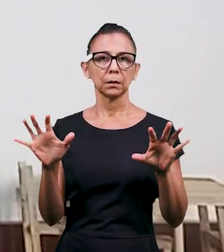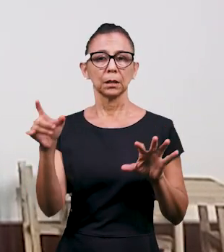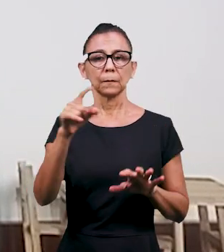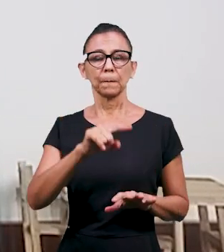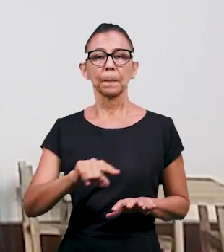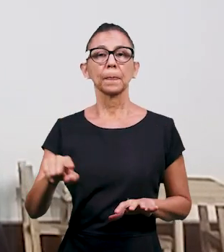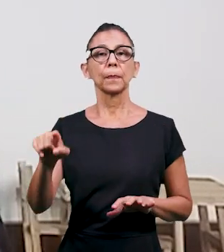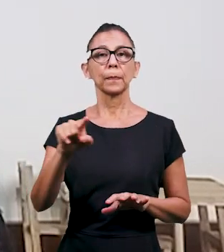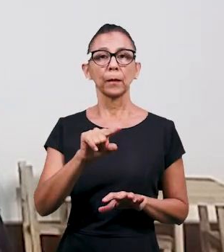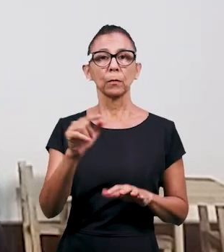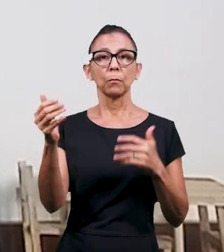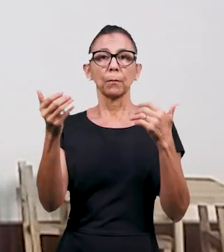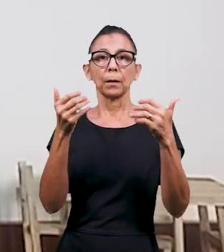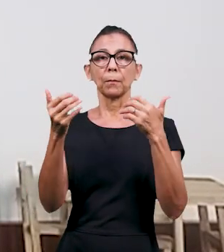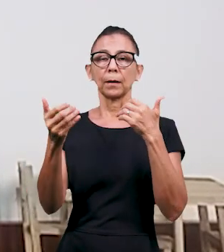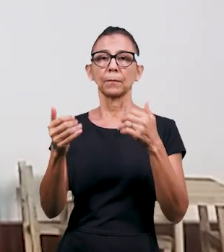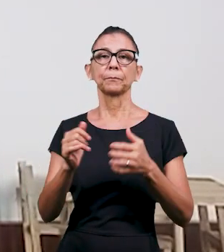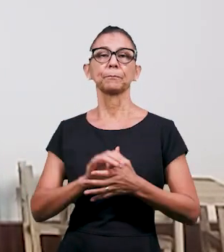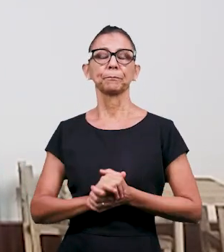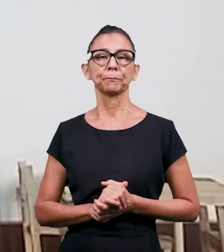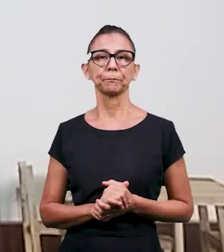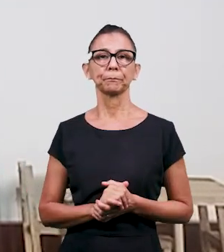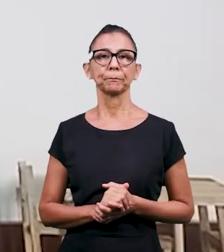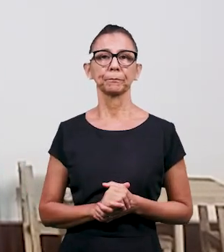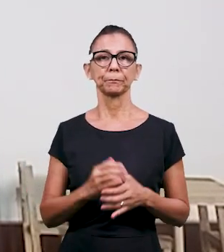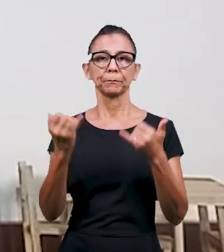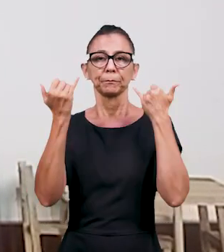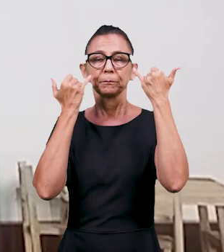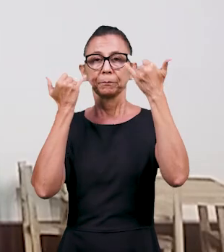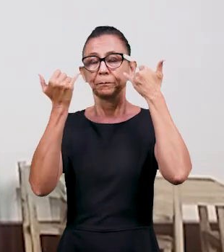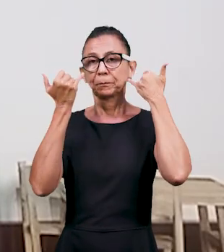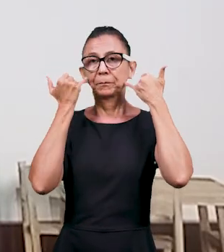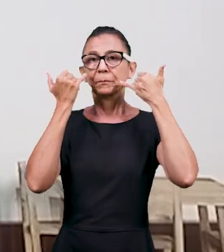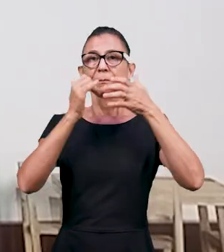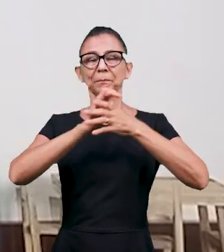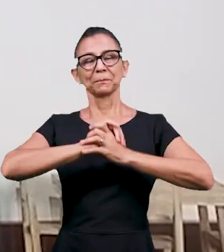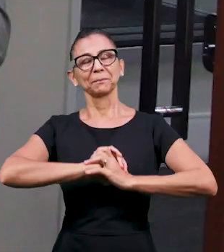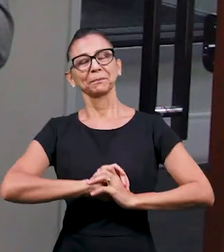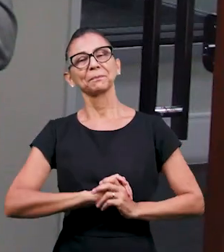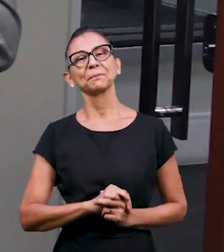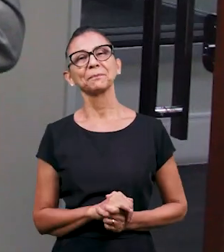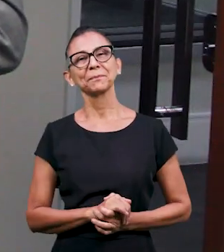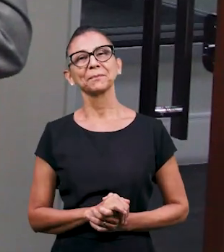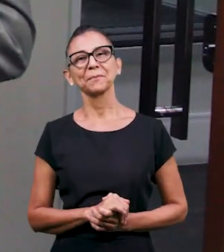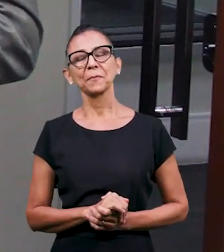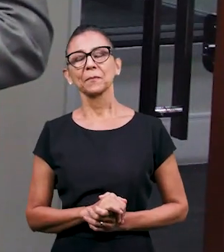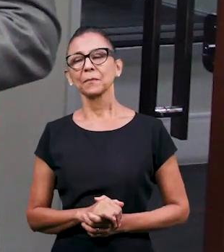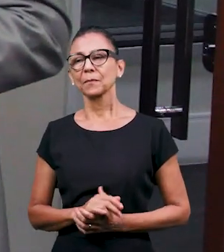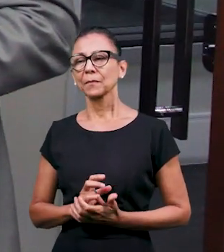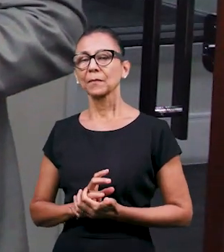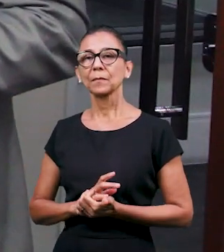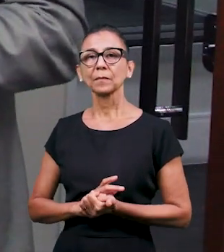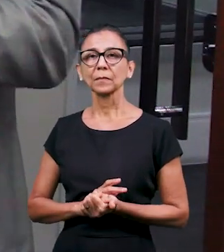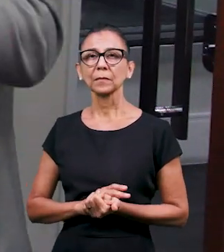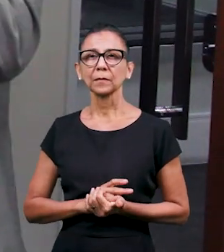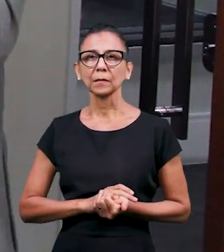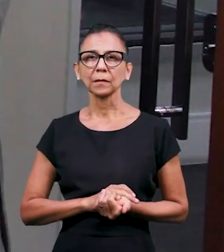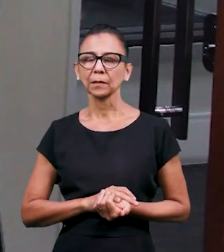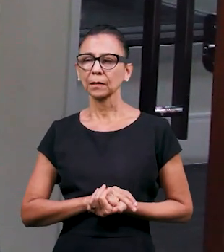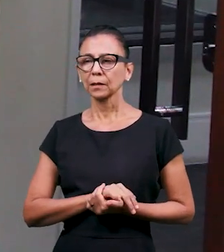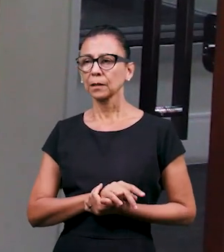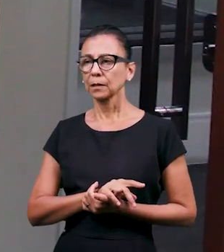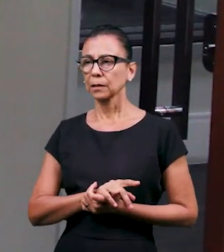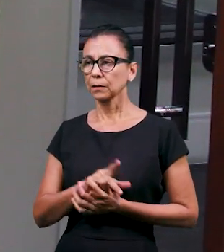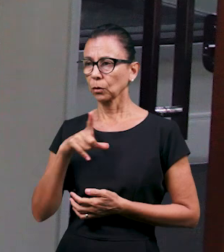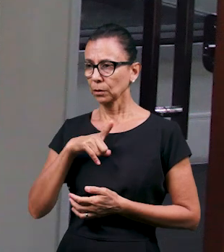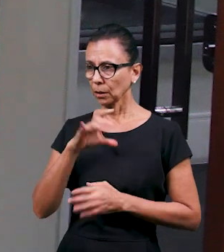fazer esse trabalho para que todos os irmãos tenham acesso também a essas informações. Muito bem. Então,